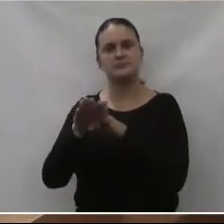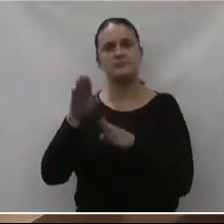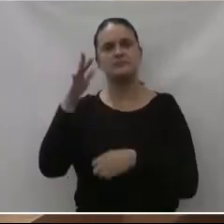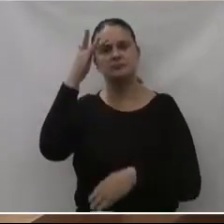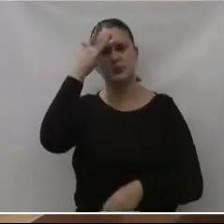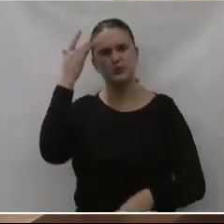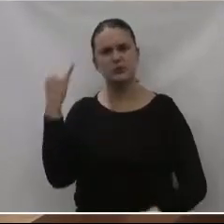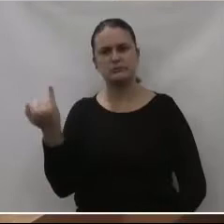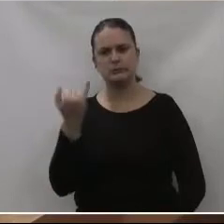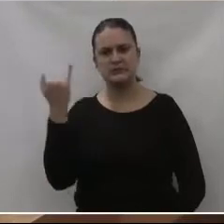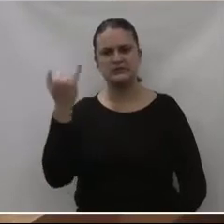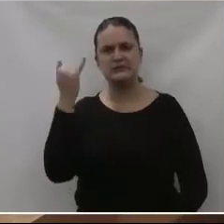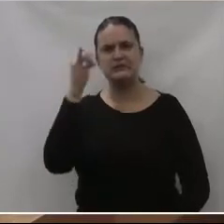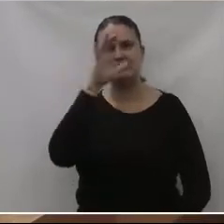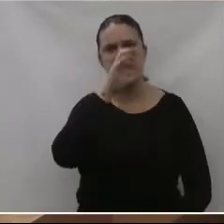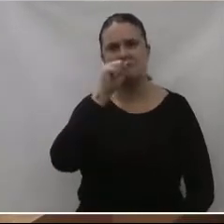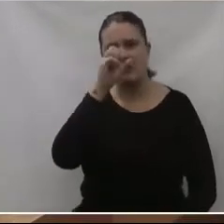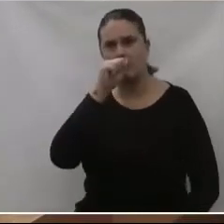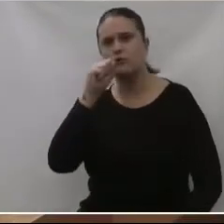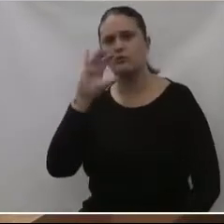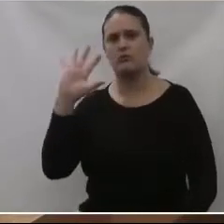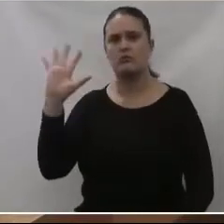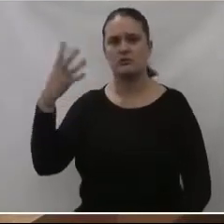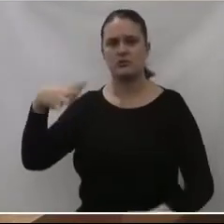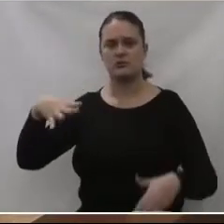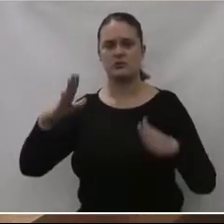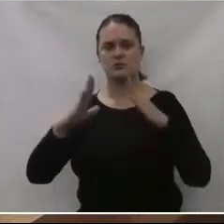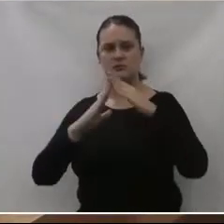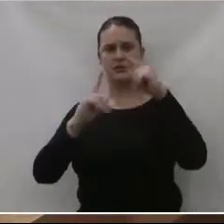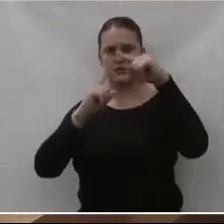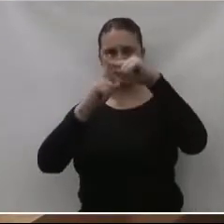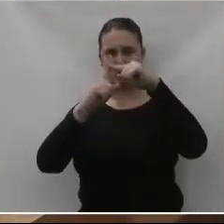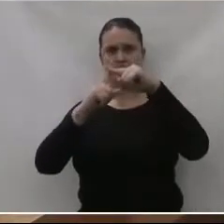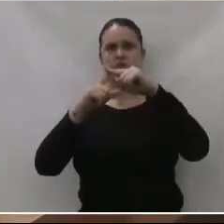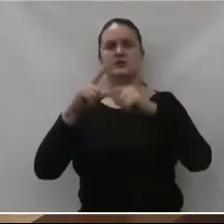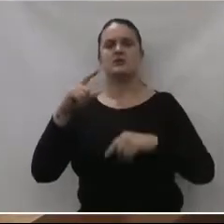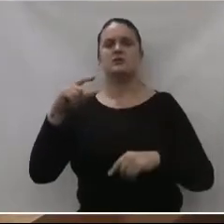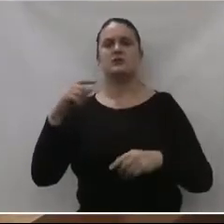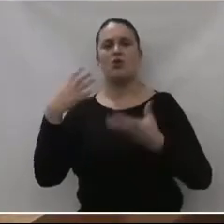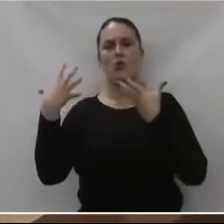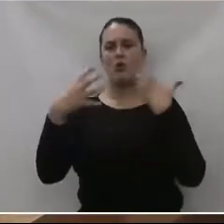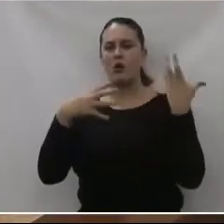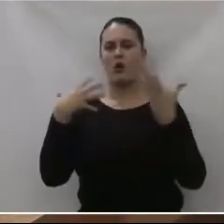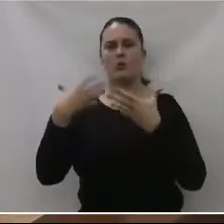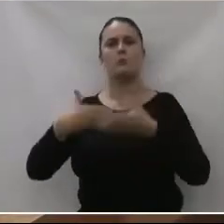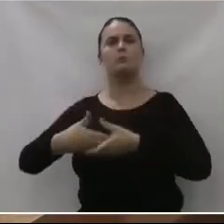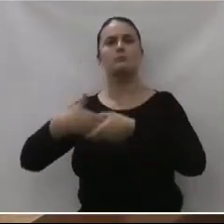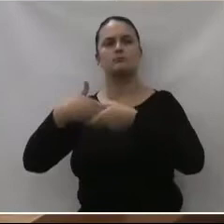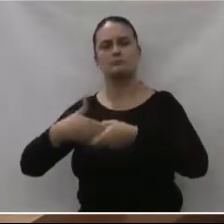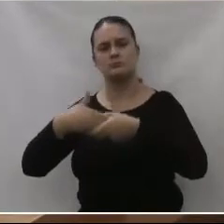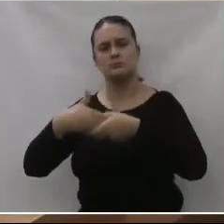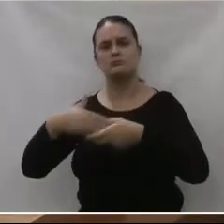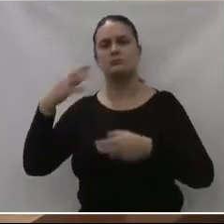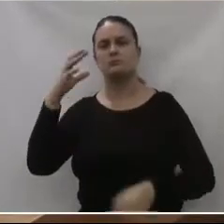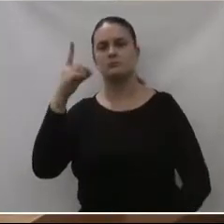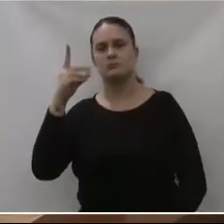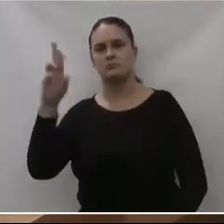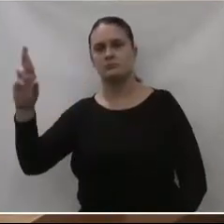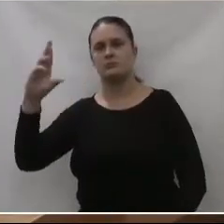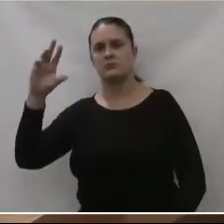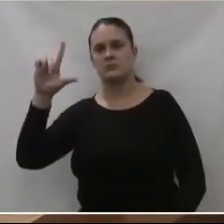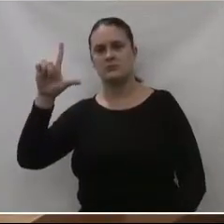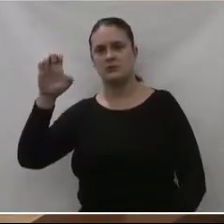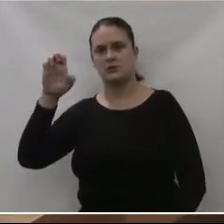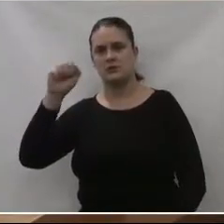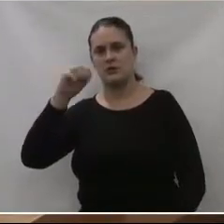no sábado, aqui na Catedral, também participou, até no coral. Então, parabéns ao Dr. Leão